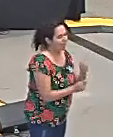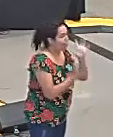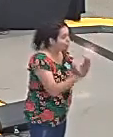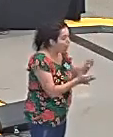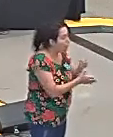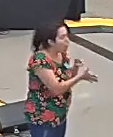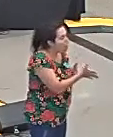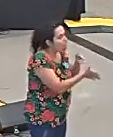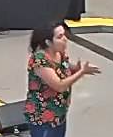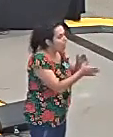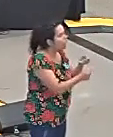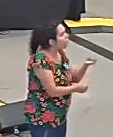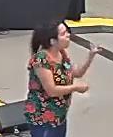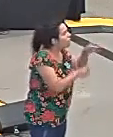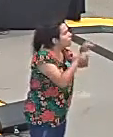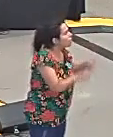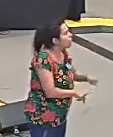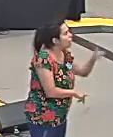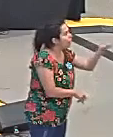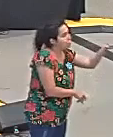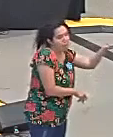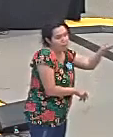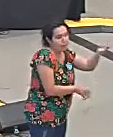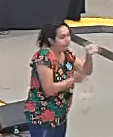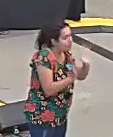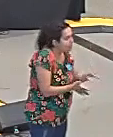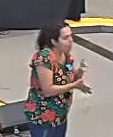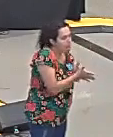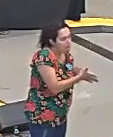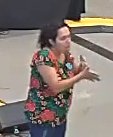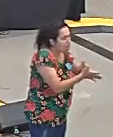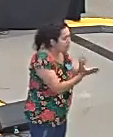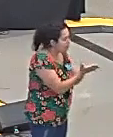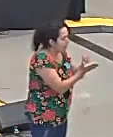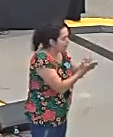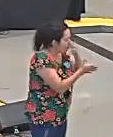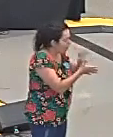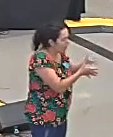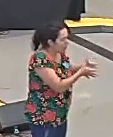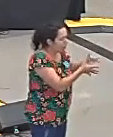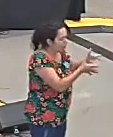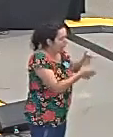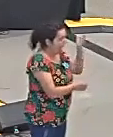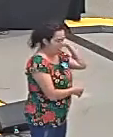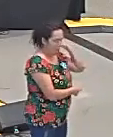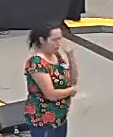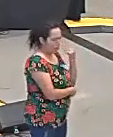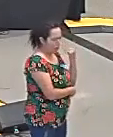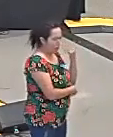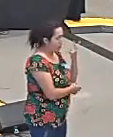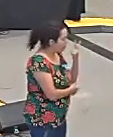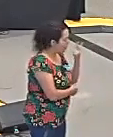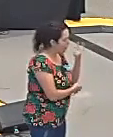Desde 2016 até agora, nada se resolve em relação a isso. Já vai o quê?